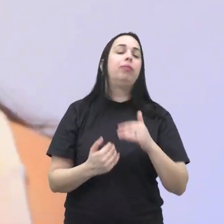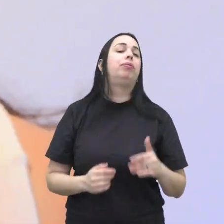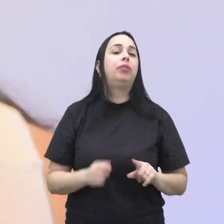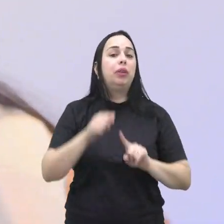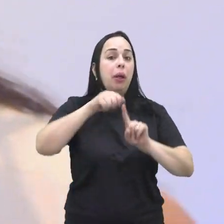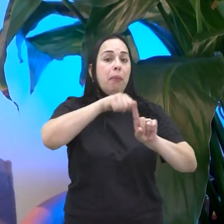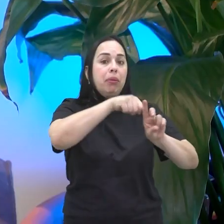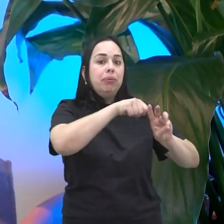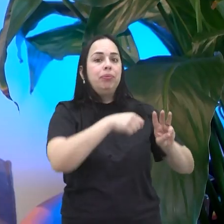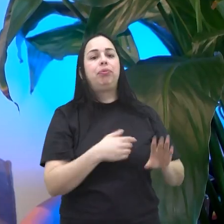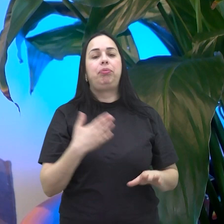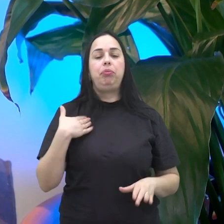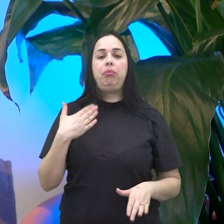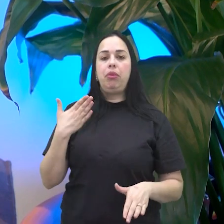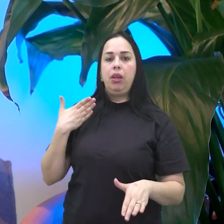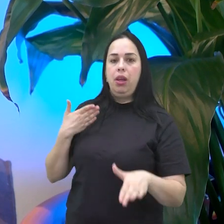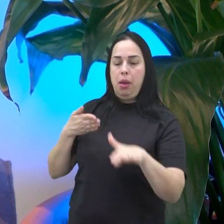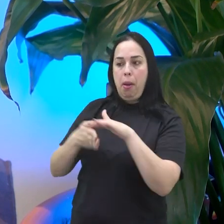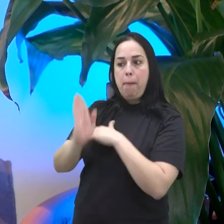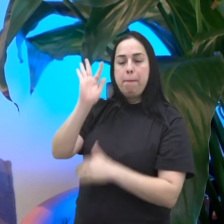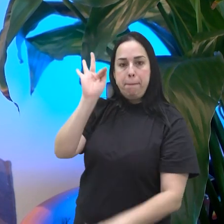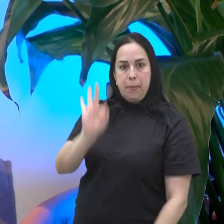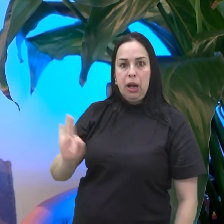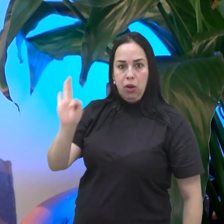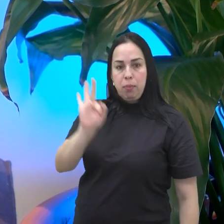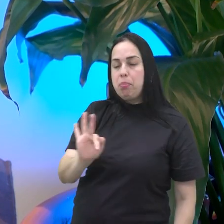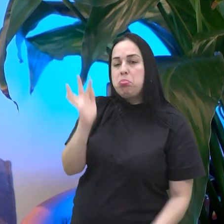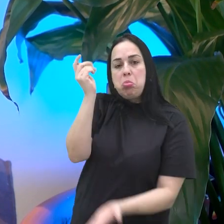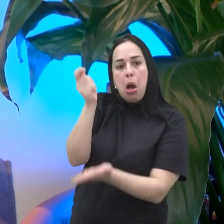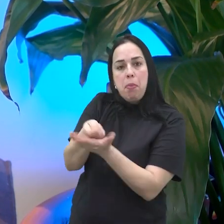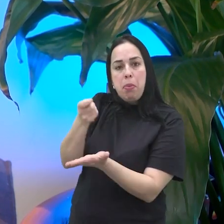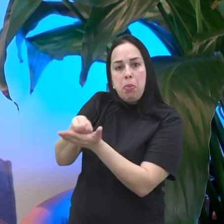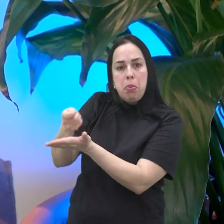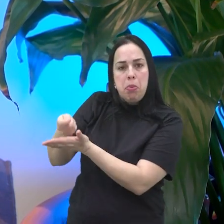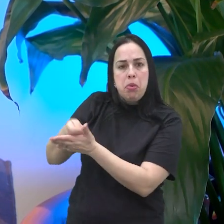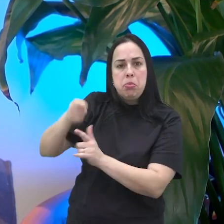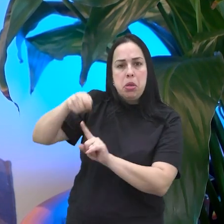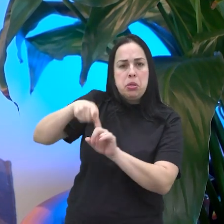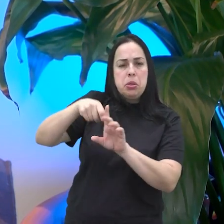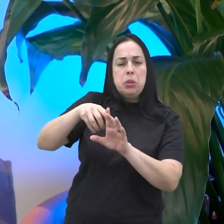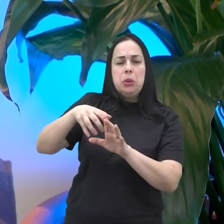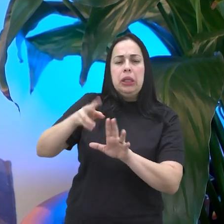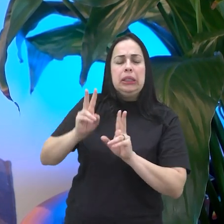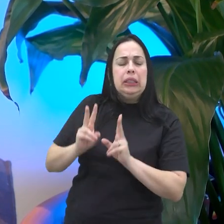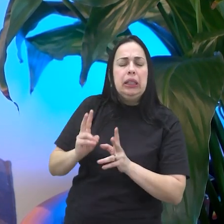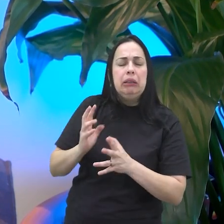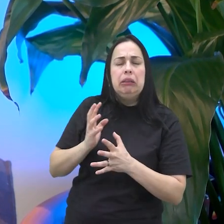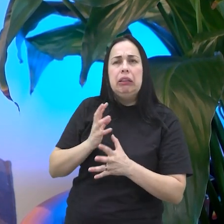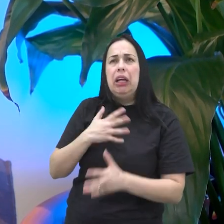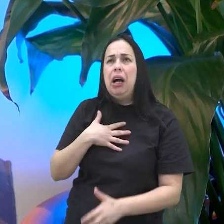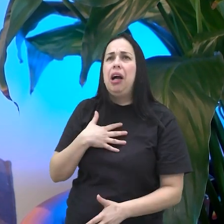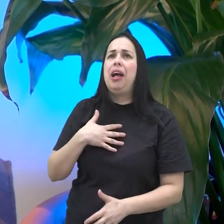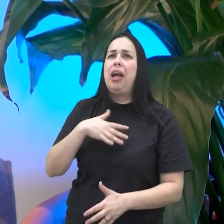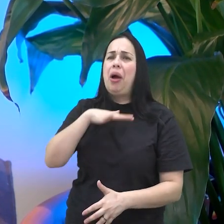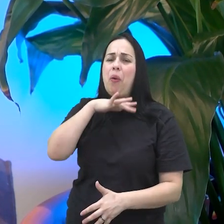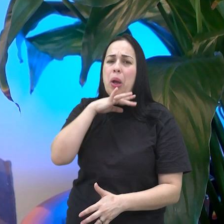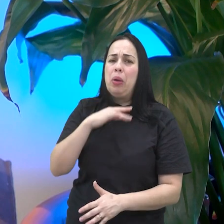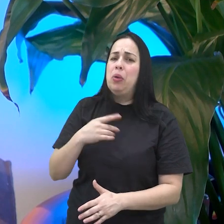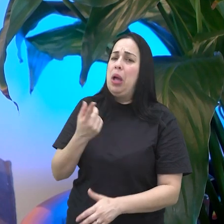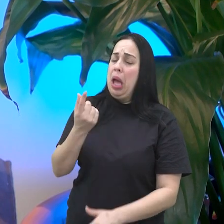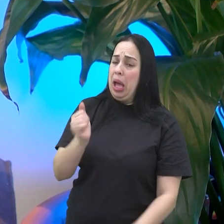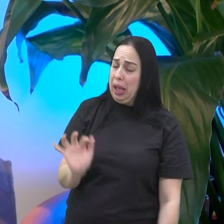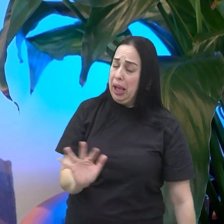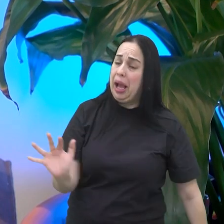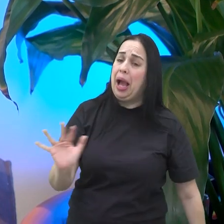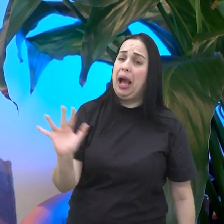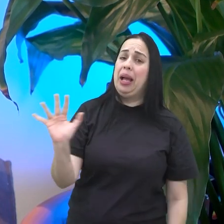na Mensalidade. Eu entrei na faculdade pagando, então sempre foi uma dor ali no coração, porque